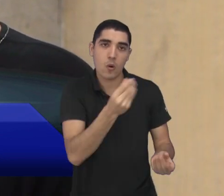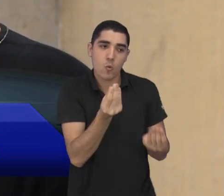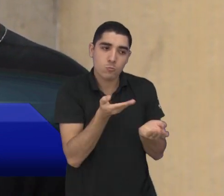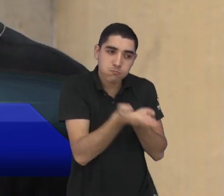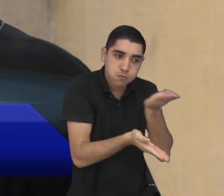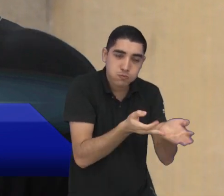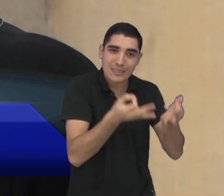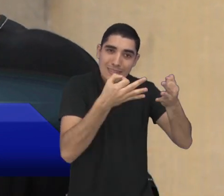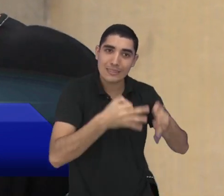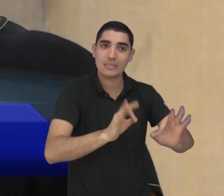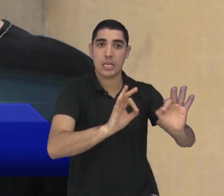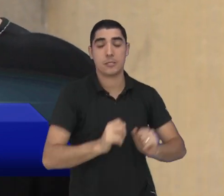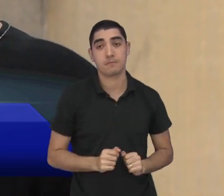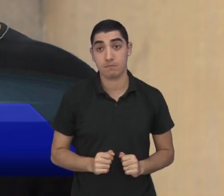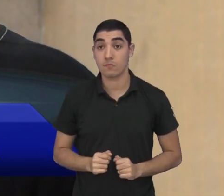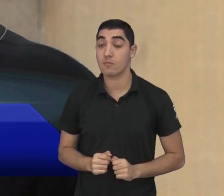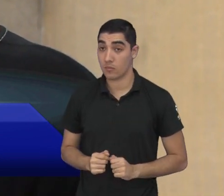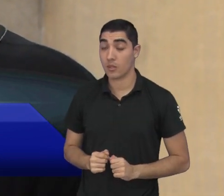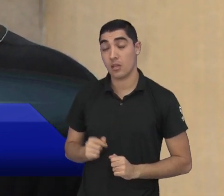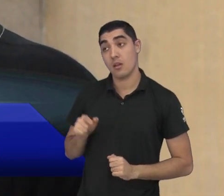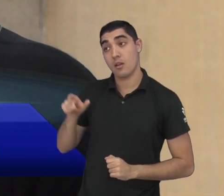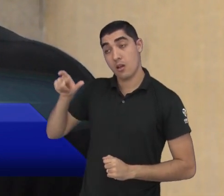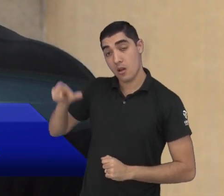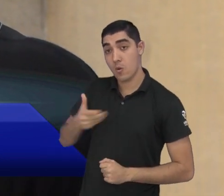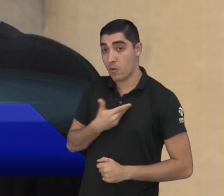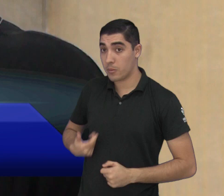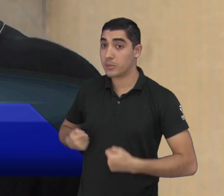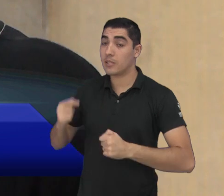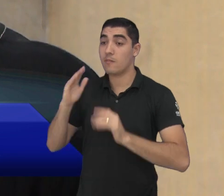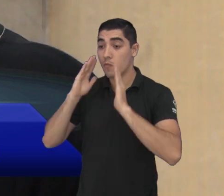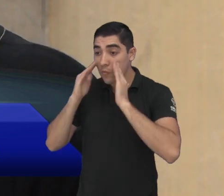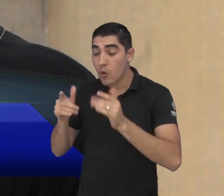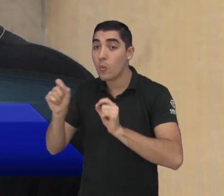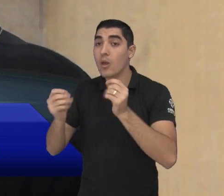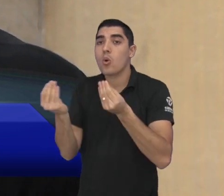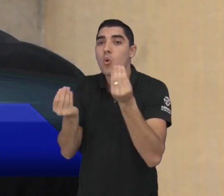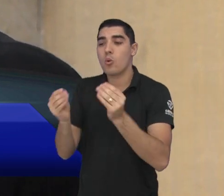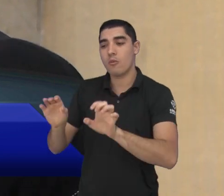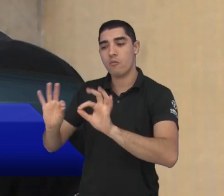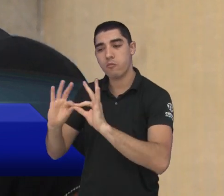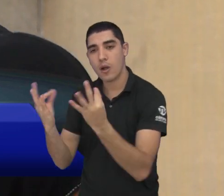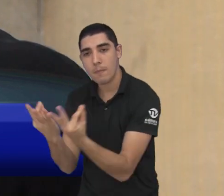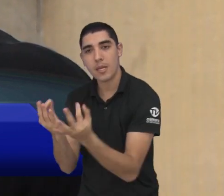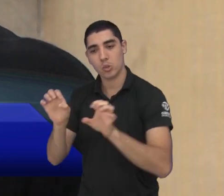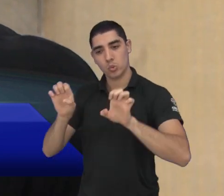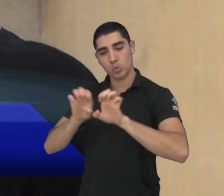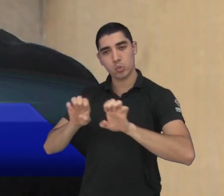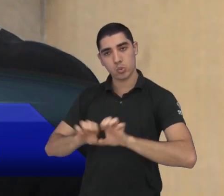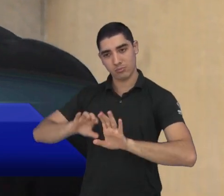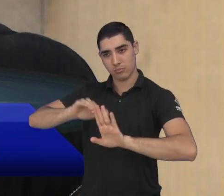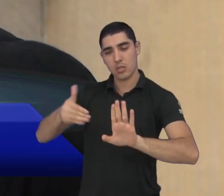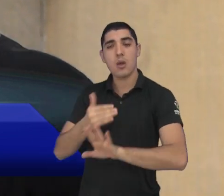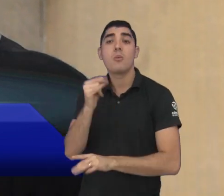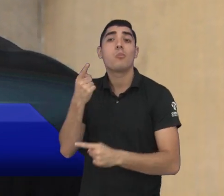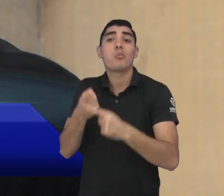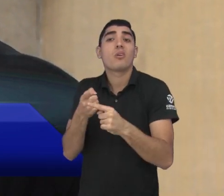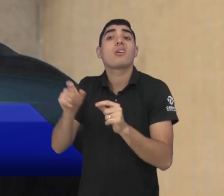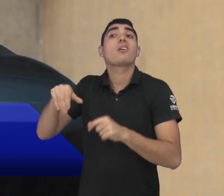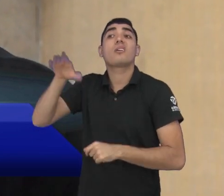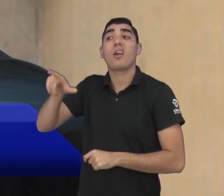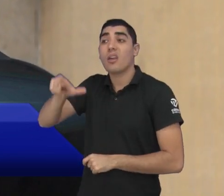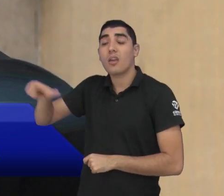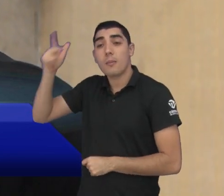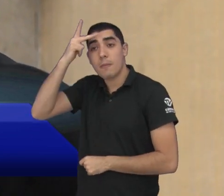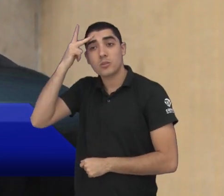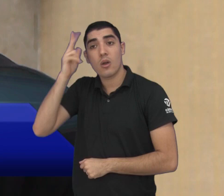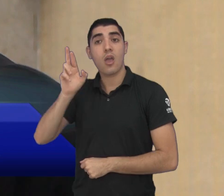população? Eu acho que eu vou ter que pensar a estrutura familiar, de fato, né? Porque quem cuida dos nossos idosos hoje,